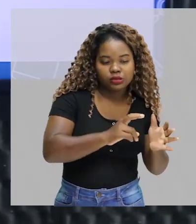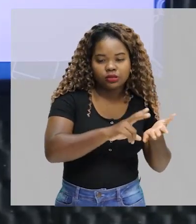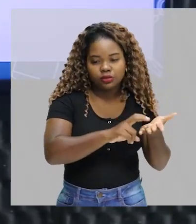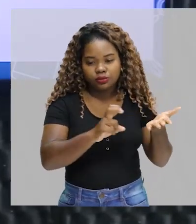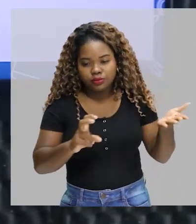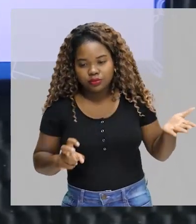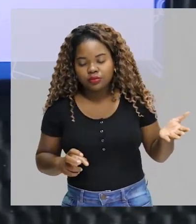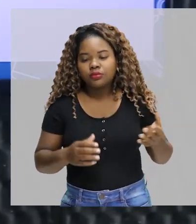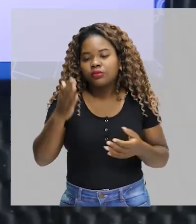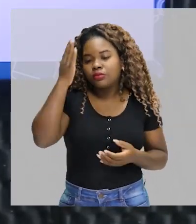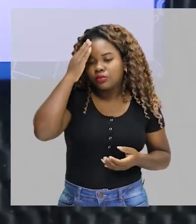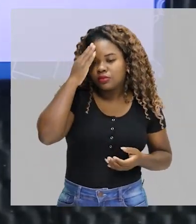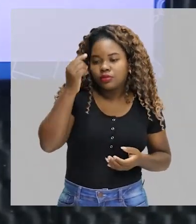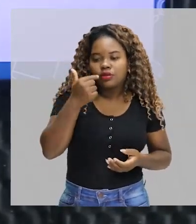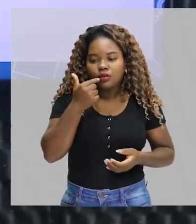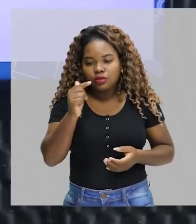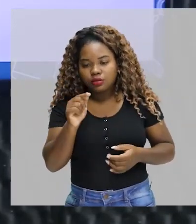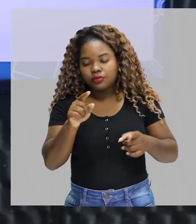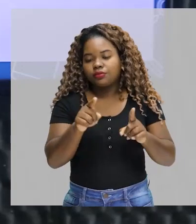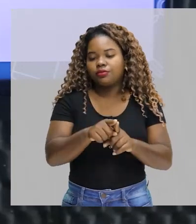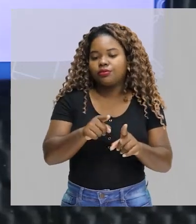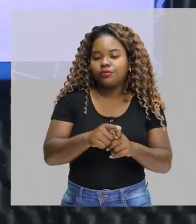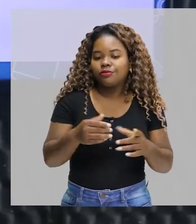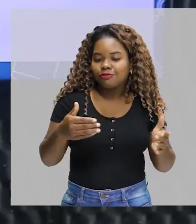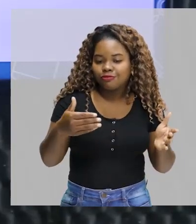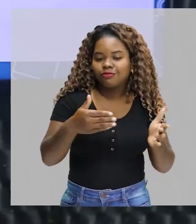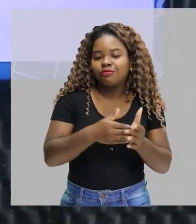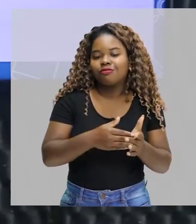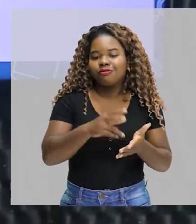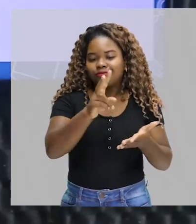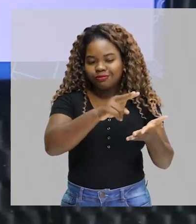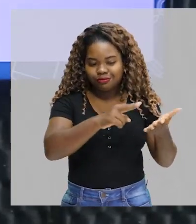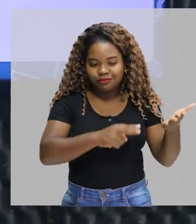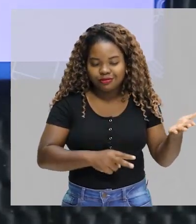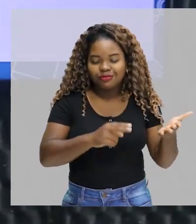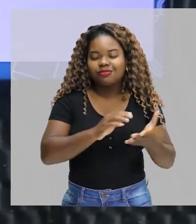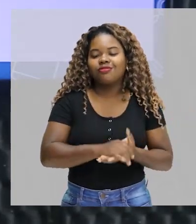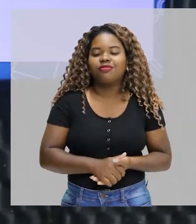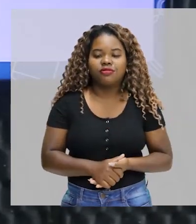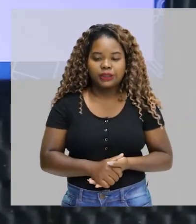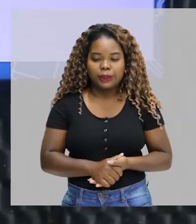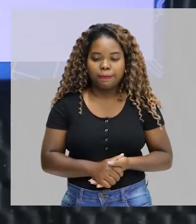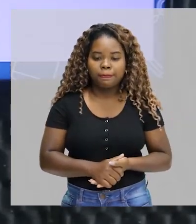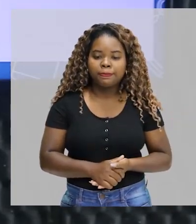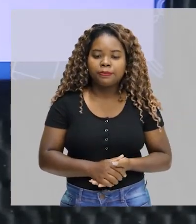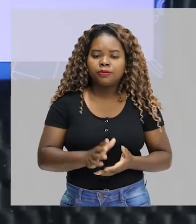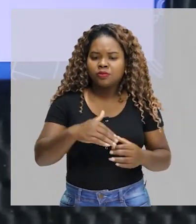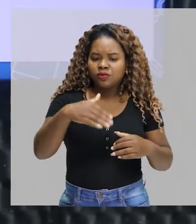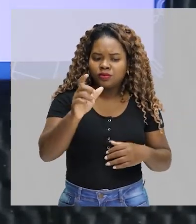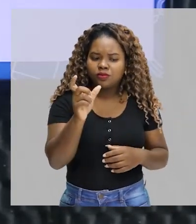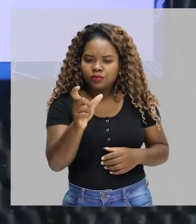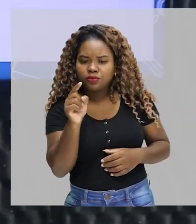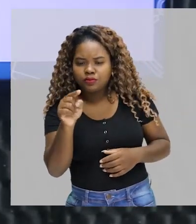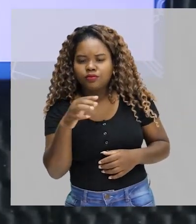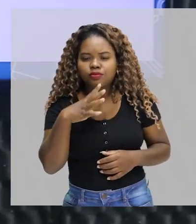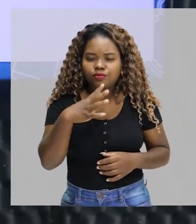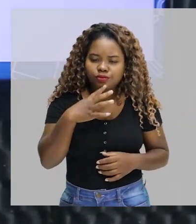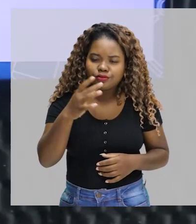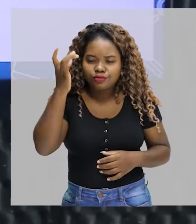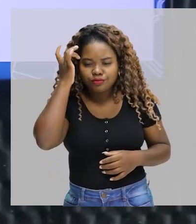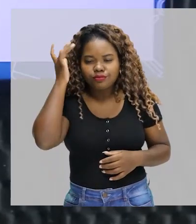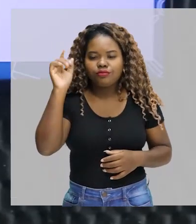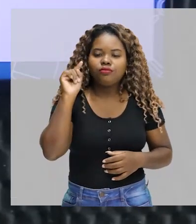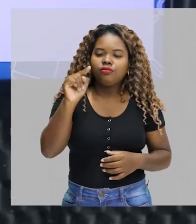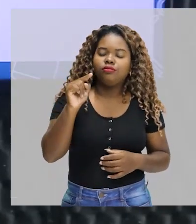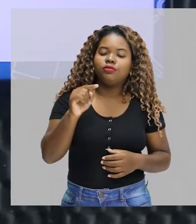vocabulário, na compreensão da língua e, por fim, na leitura e na interpretação. Quanto mais palavras você conhece, mais fácil é